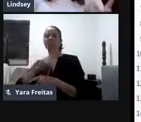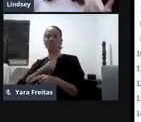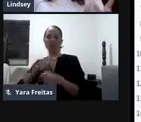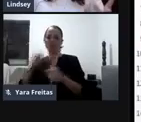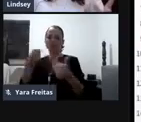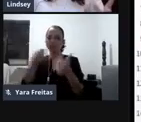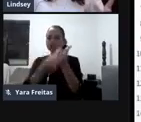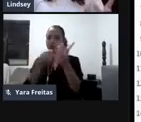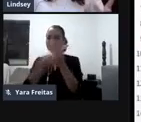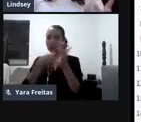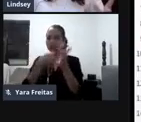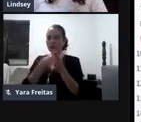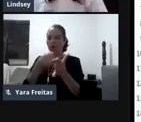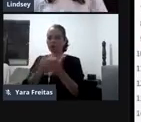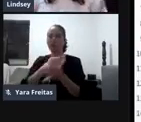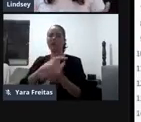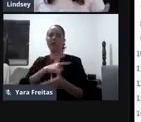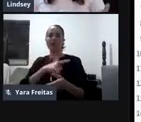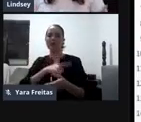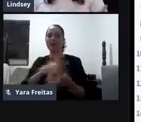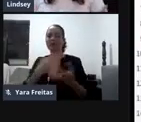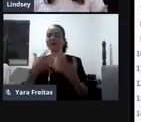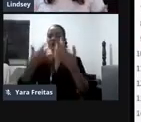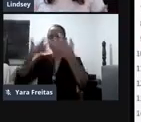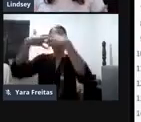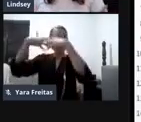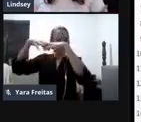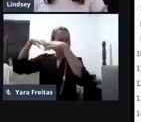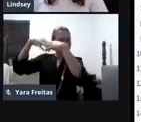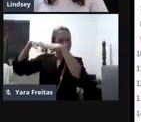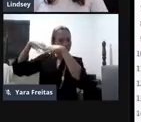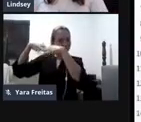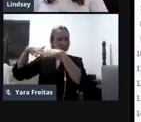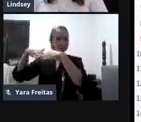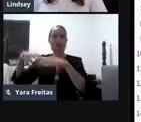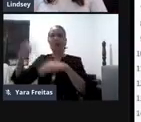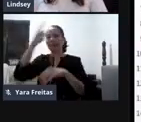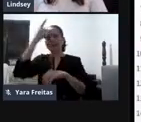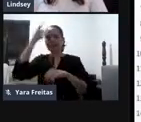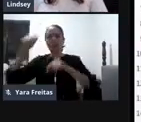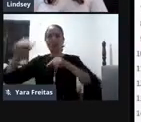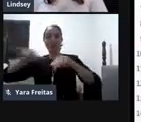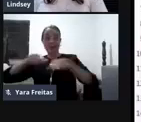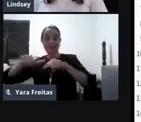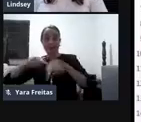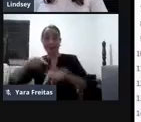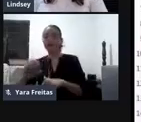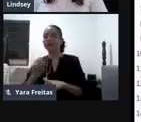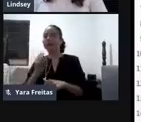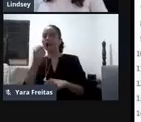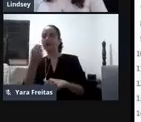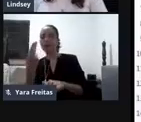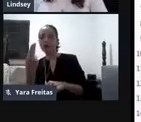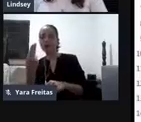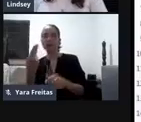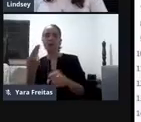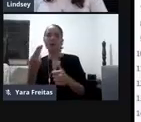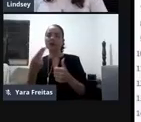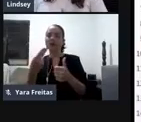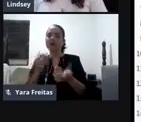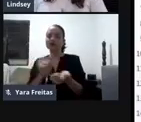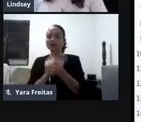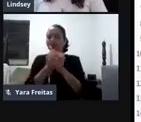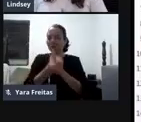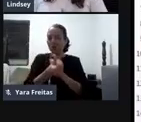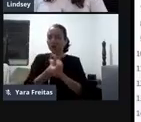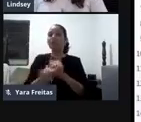atuam em empregos ou em esportes que têm muito trauma na cabeça podem sim desenvolver